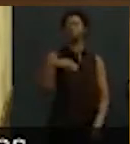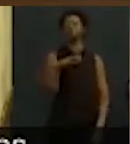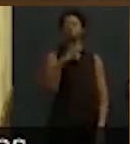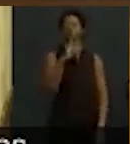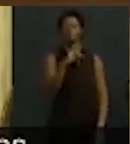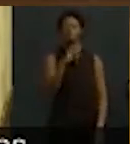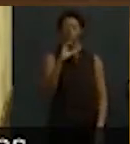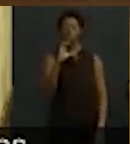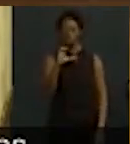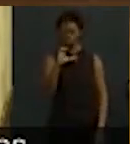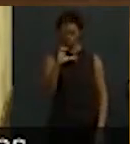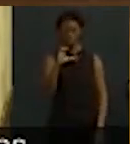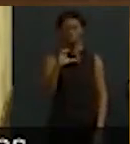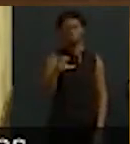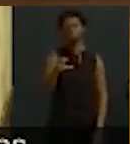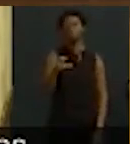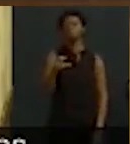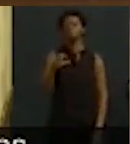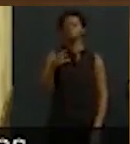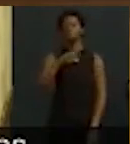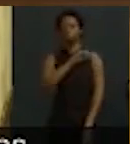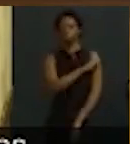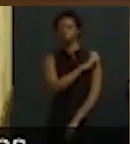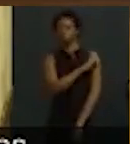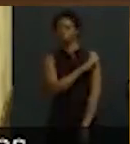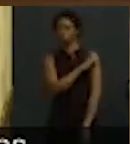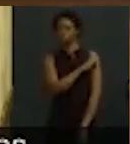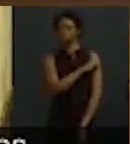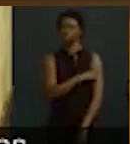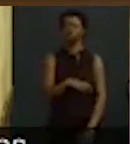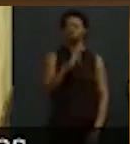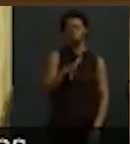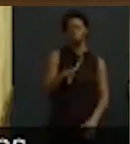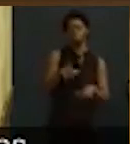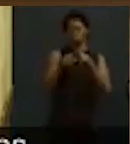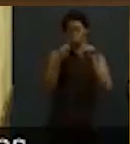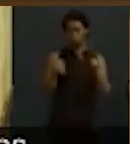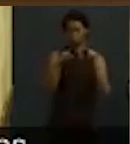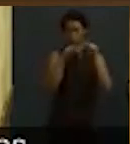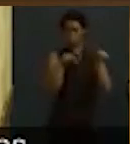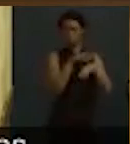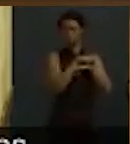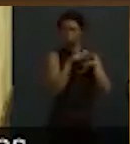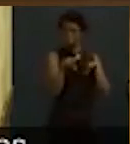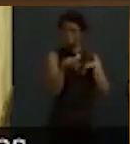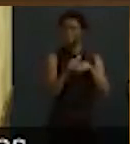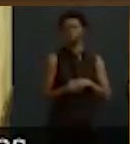Rio de Janeiro, onde já exerceu diversos cargos, entre os quais